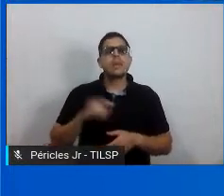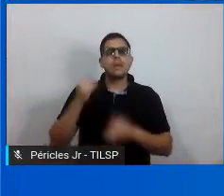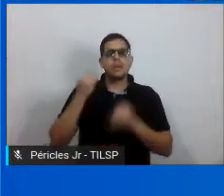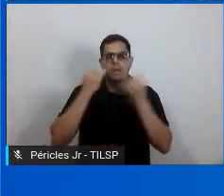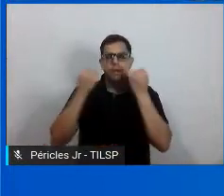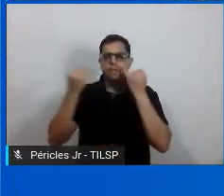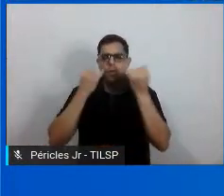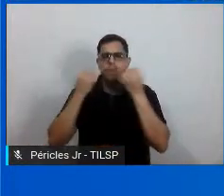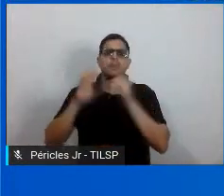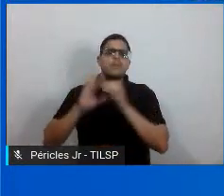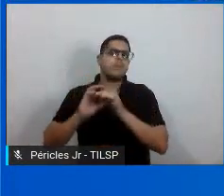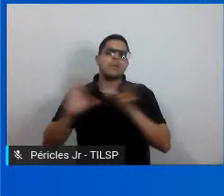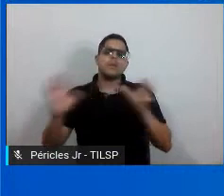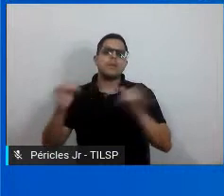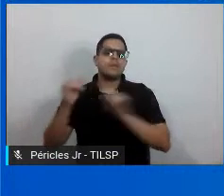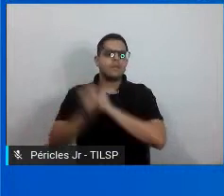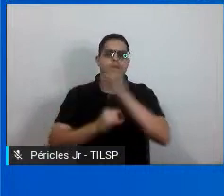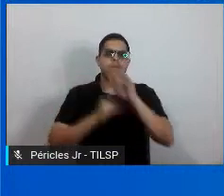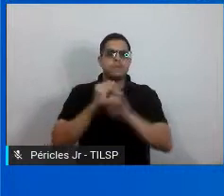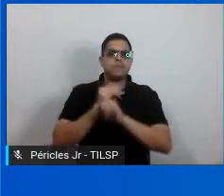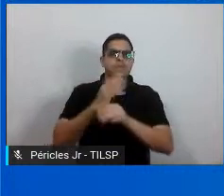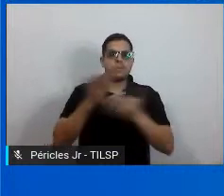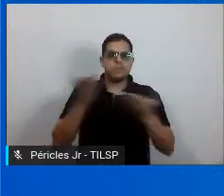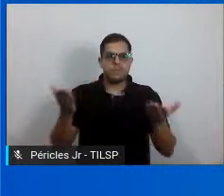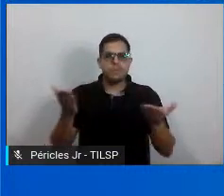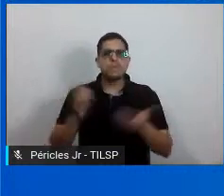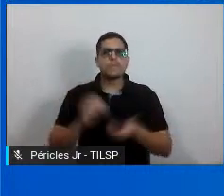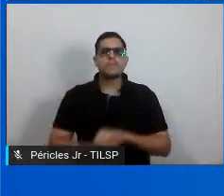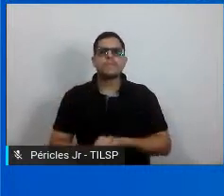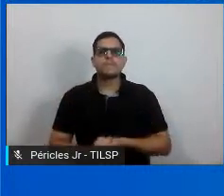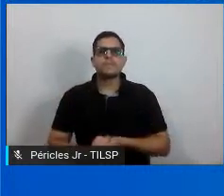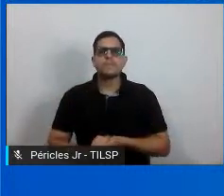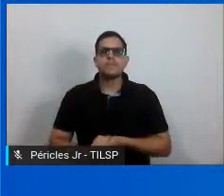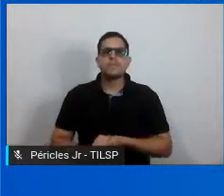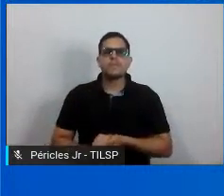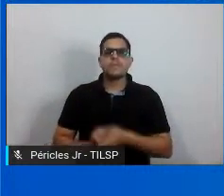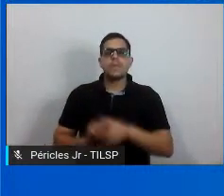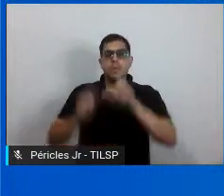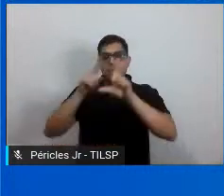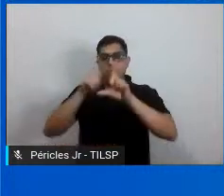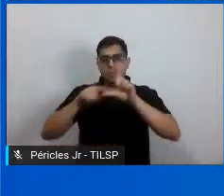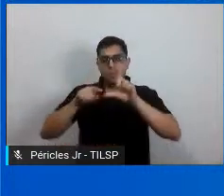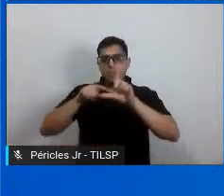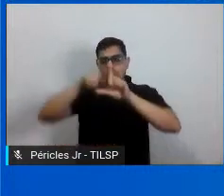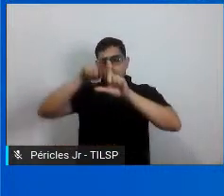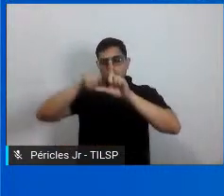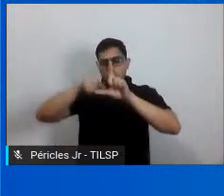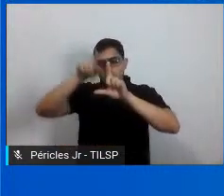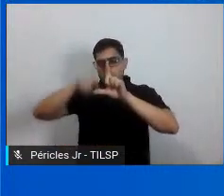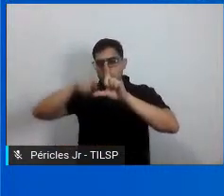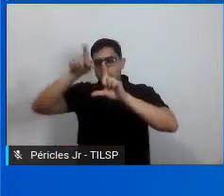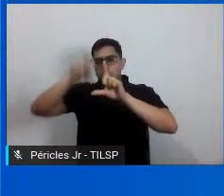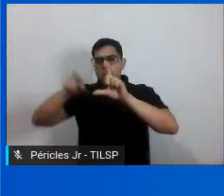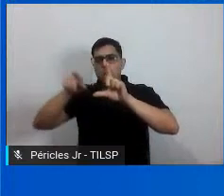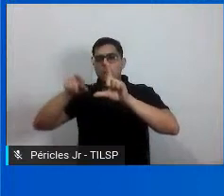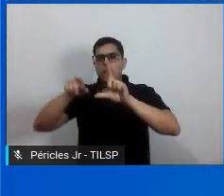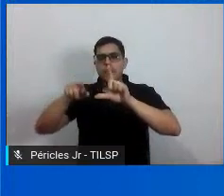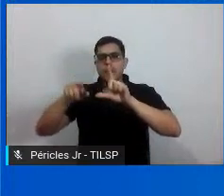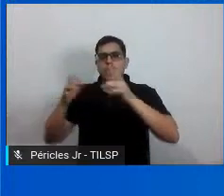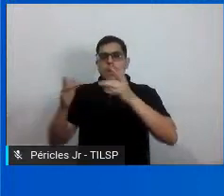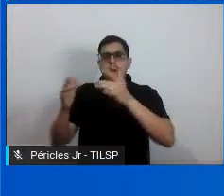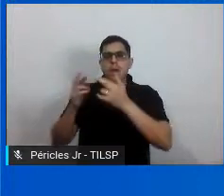disponíveis na internet então aqui a gente tem gráfico que mostra a relação de domicílios